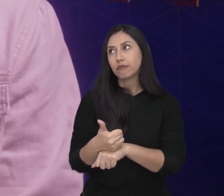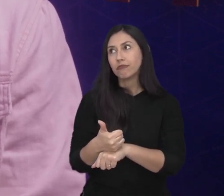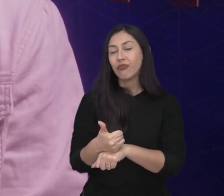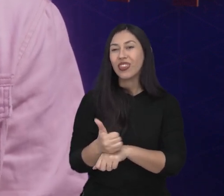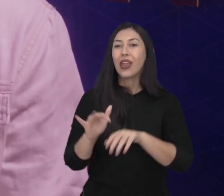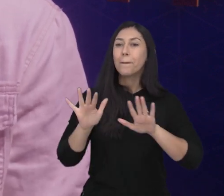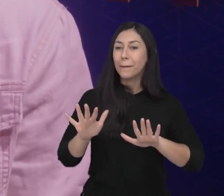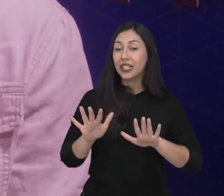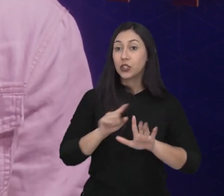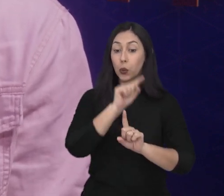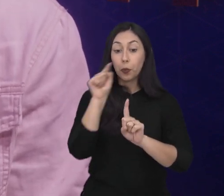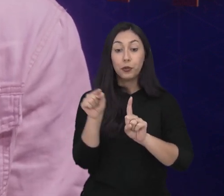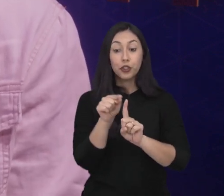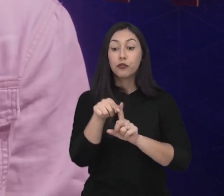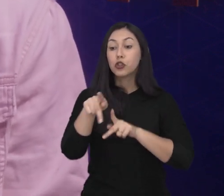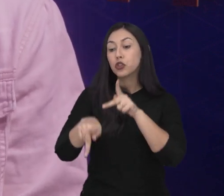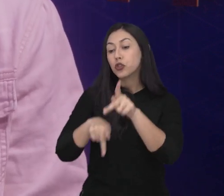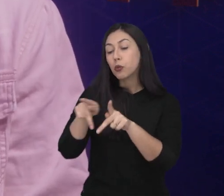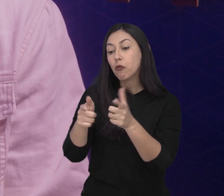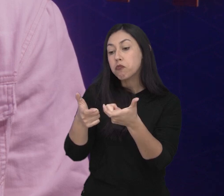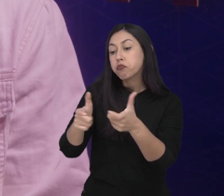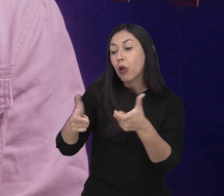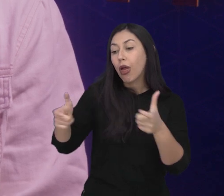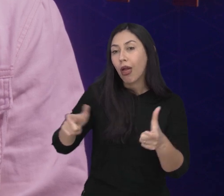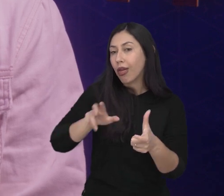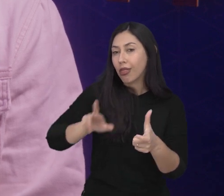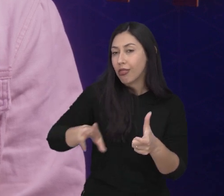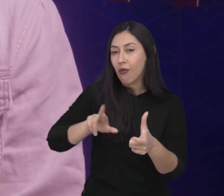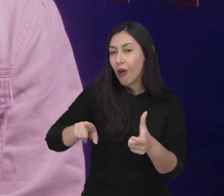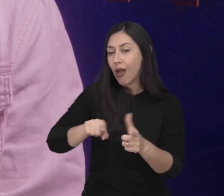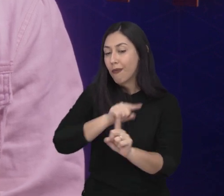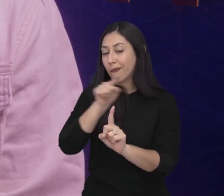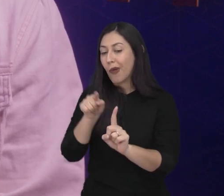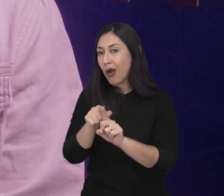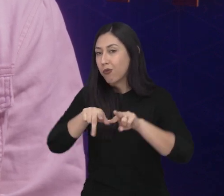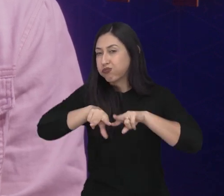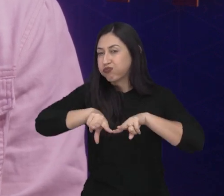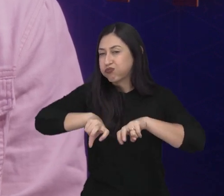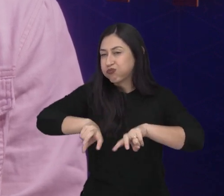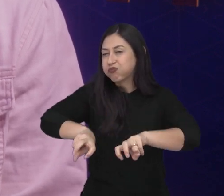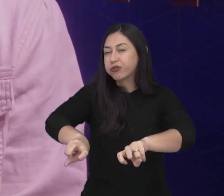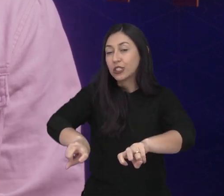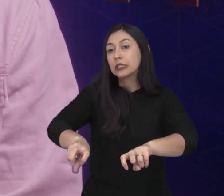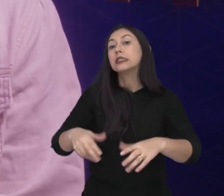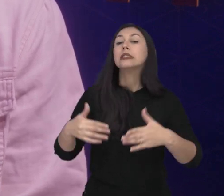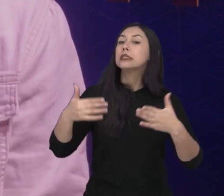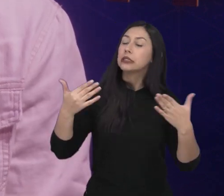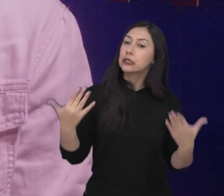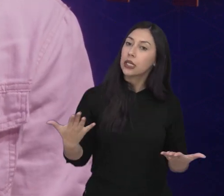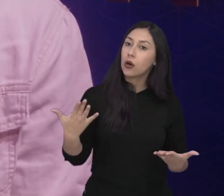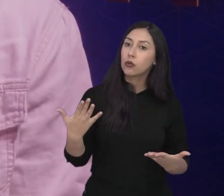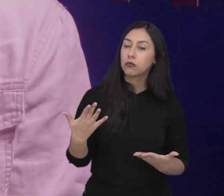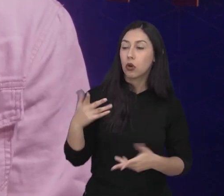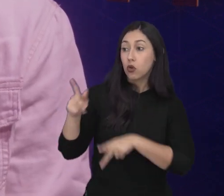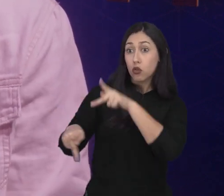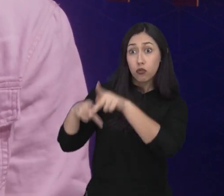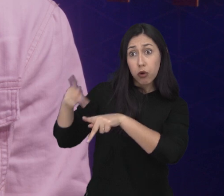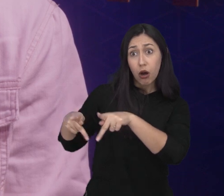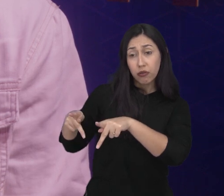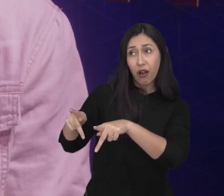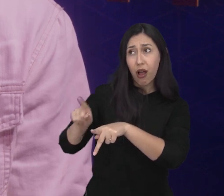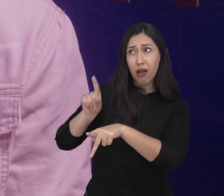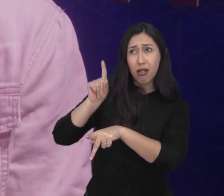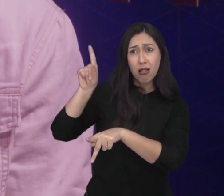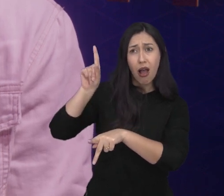não de povoamento, mas de exploração. Então vinham pessoas, principalmente de Portugal, no início da